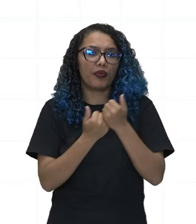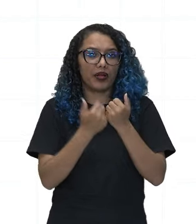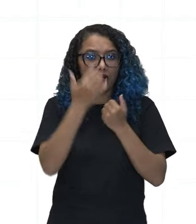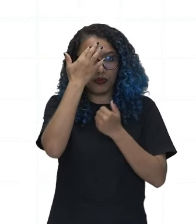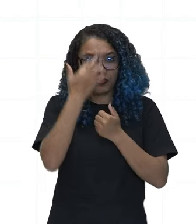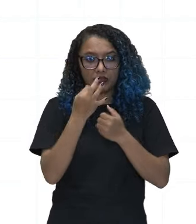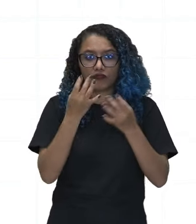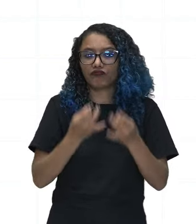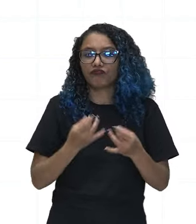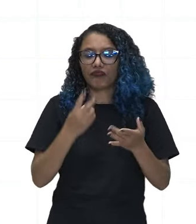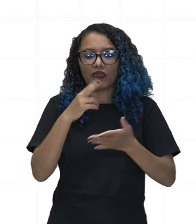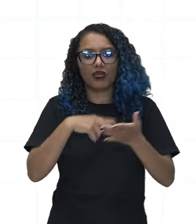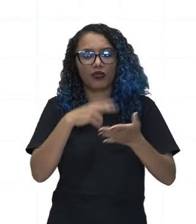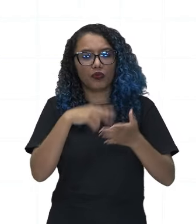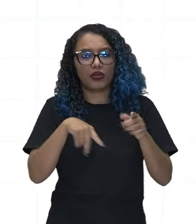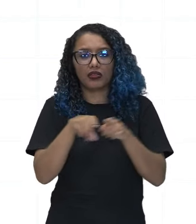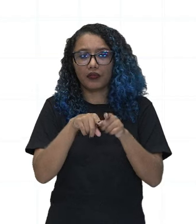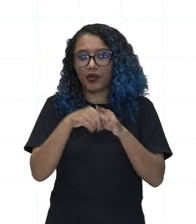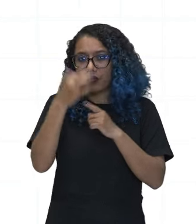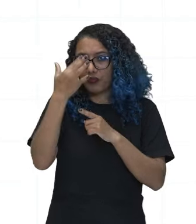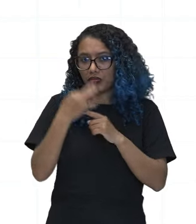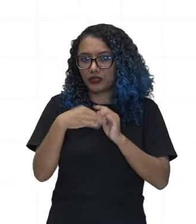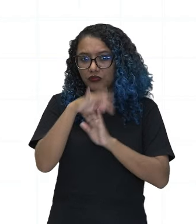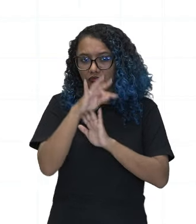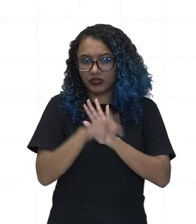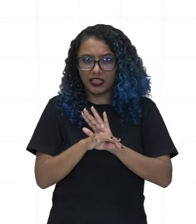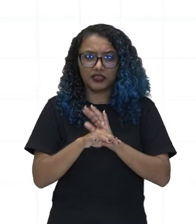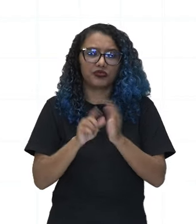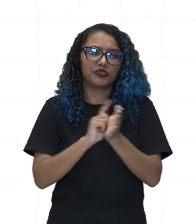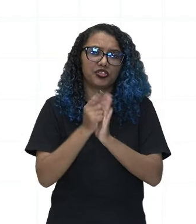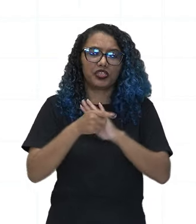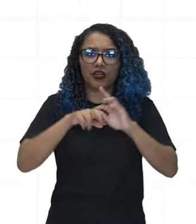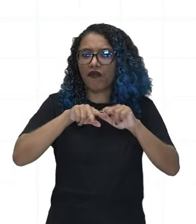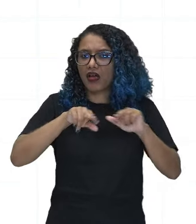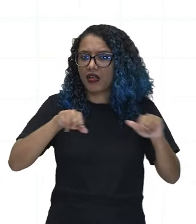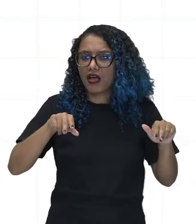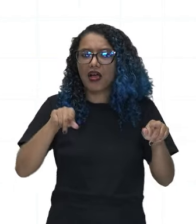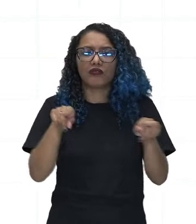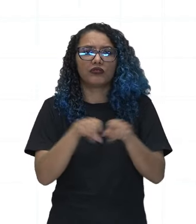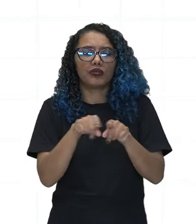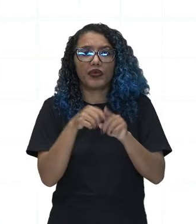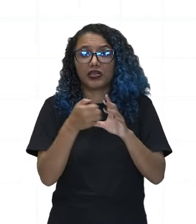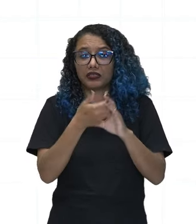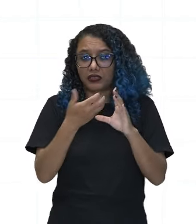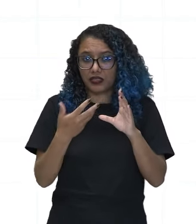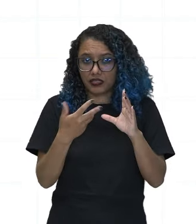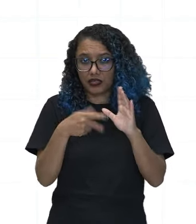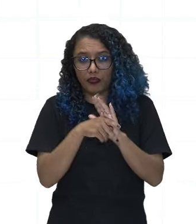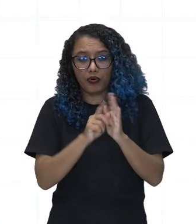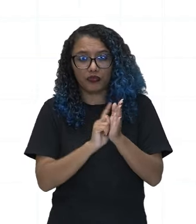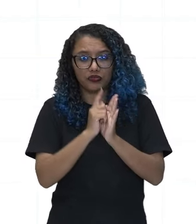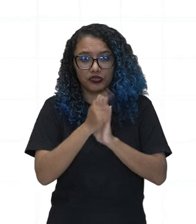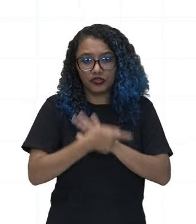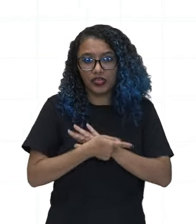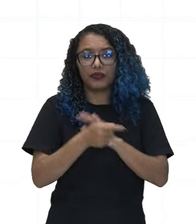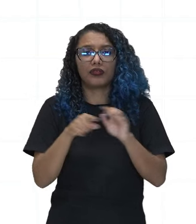detalhamento, leitura e interpretação de textos de diferentes gêneros, característica do